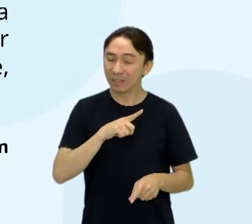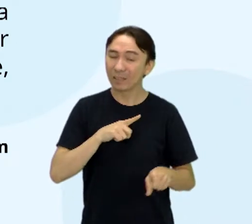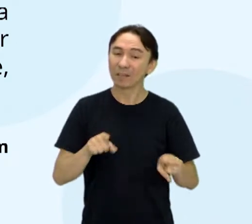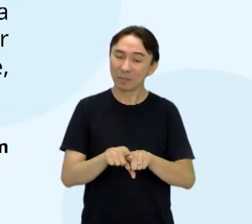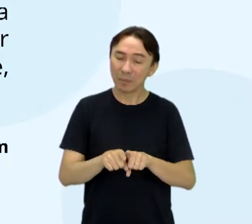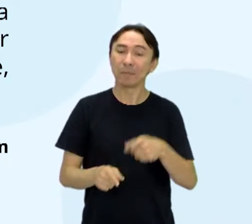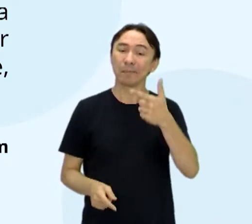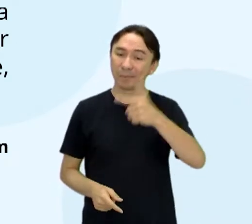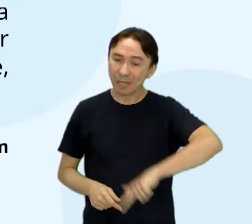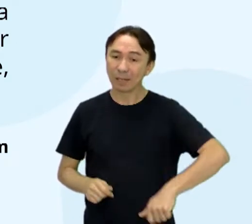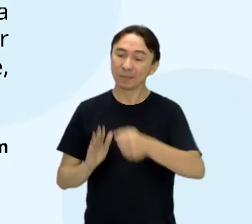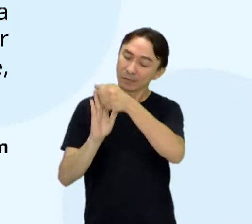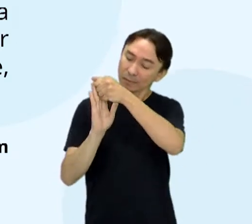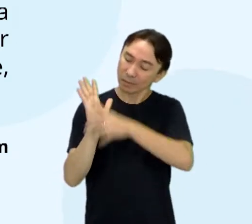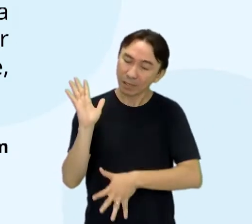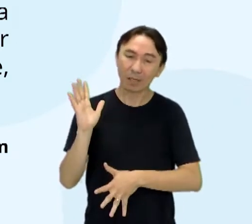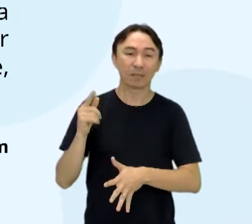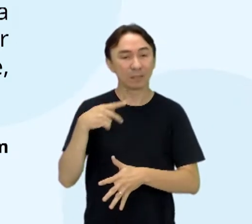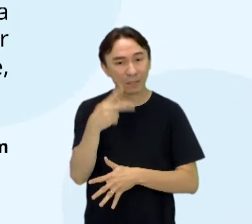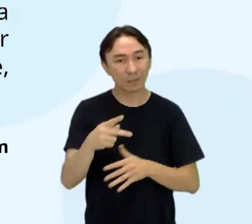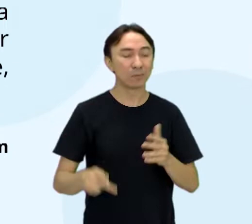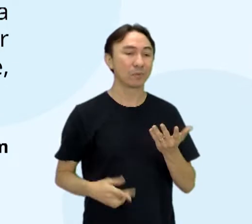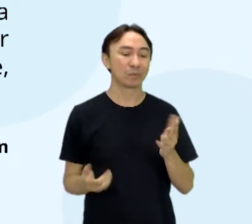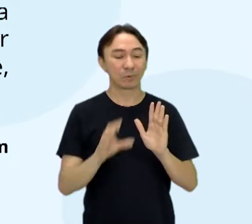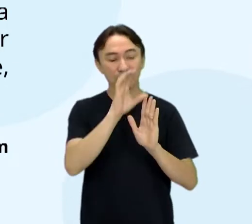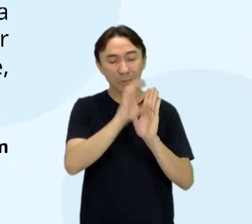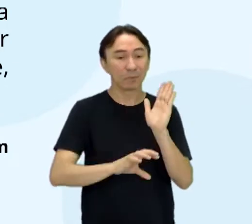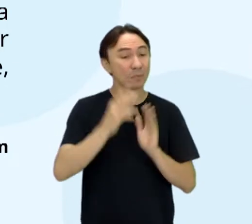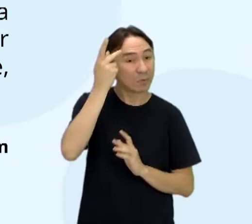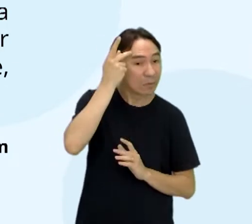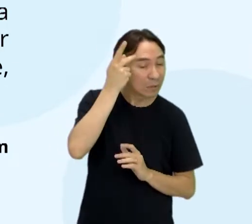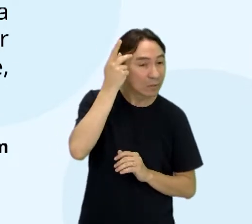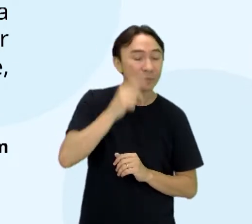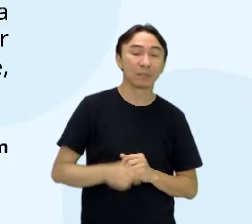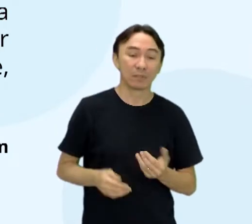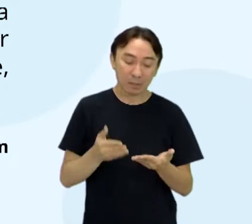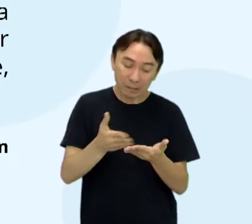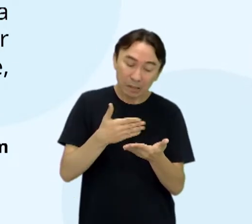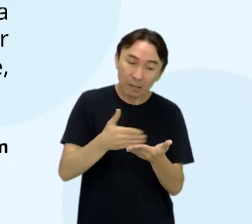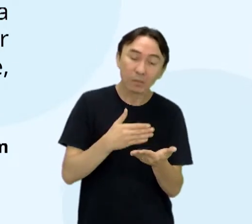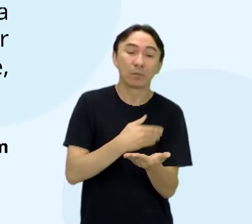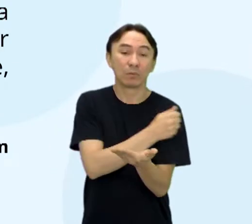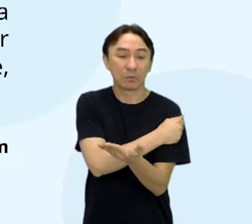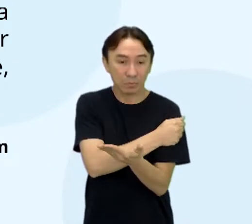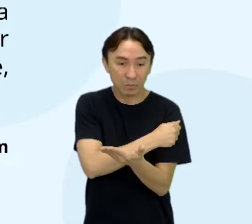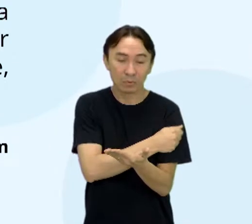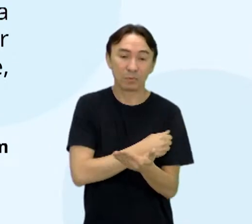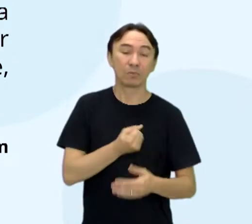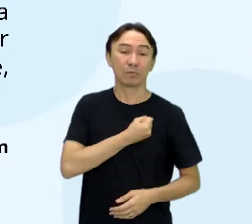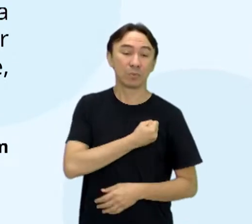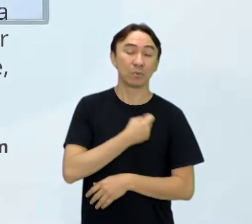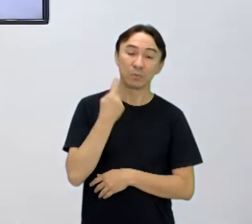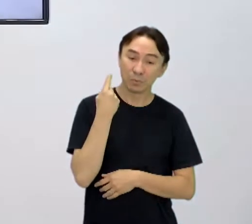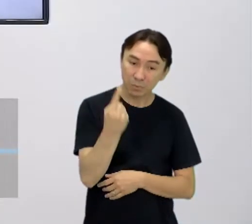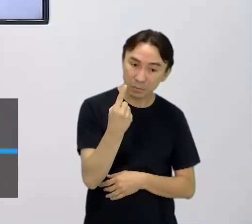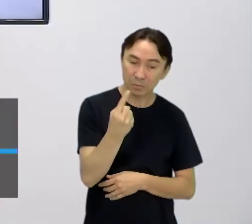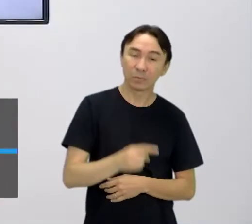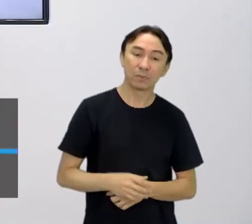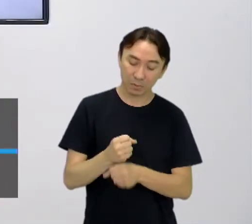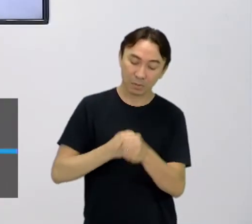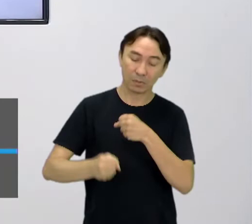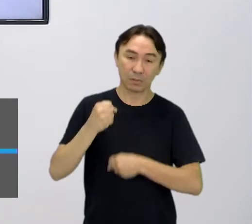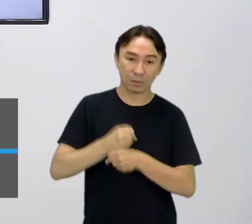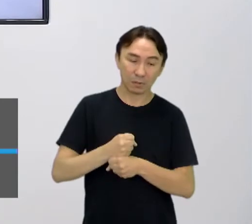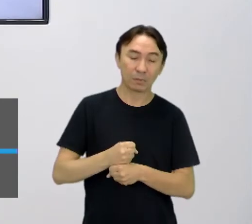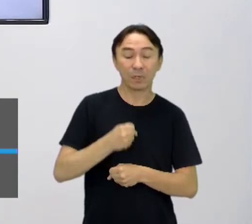em Ação, no Caderno do Aluno, primeira série lá do Ensino Médio, volume 1 do ano de 2022. Então, essa aula foi